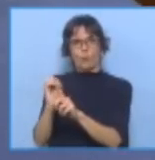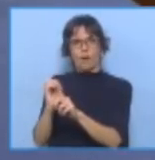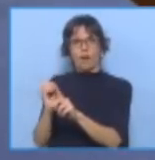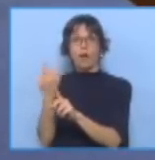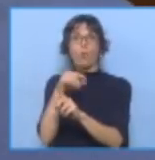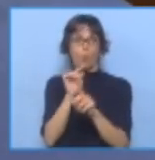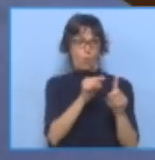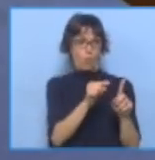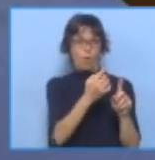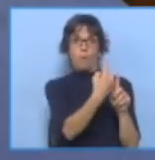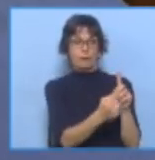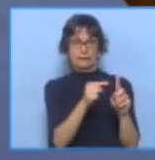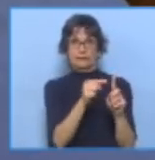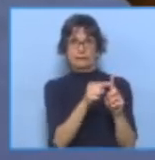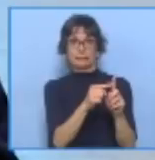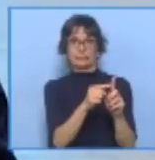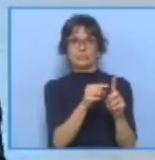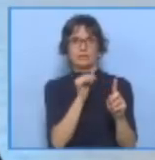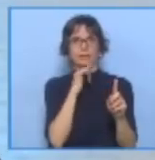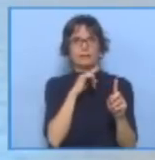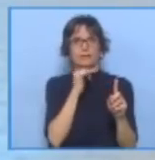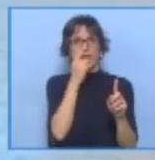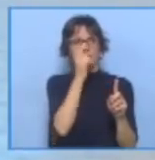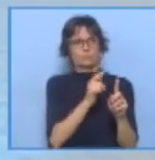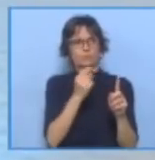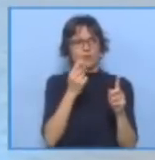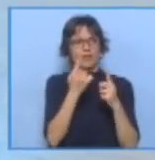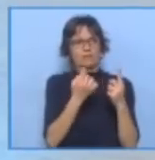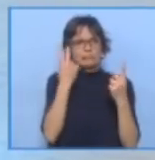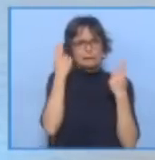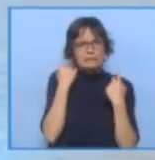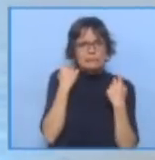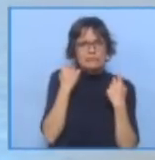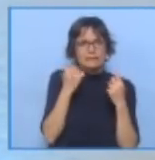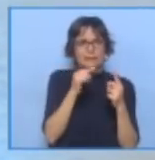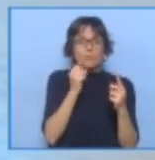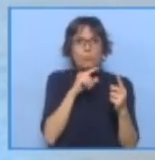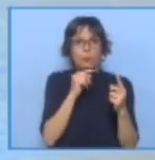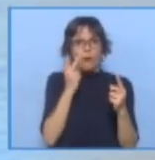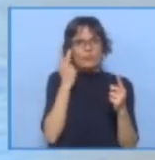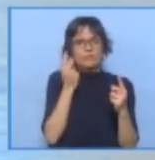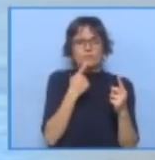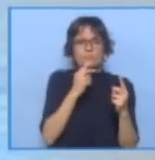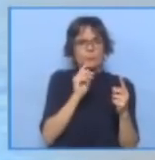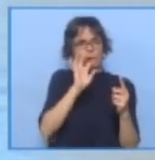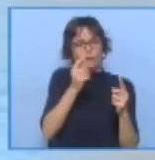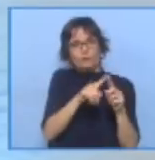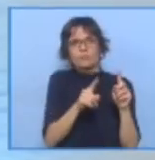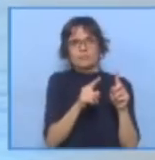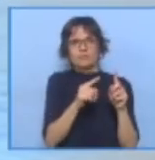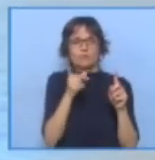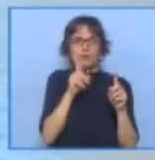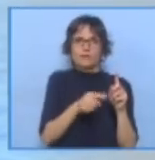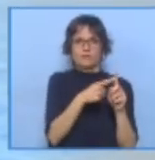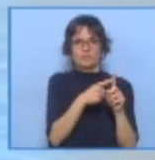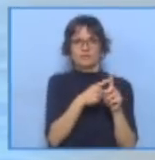dever, pelo ter feito, pelo fazer. Isto é, de facto, uma grande novidade e acho que o Novo Testamento e